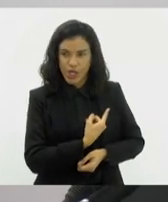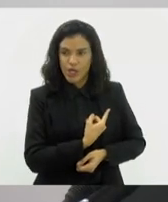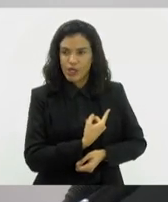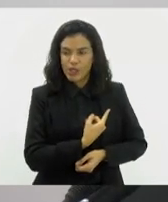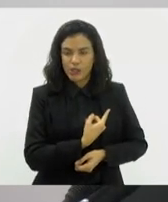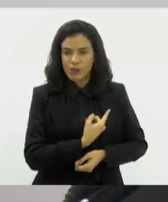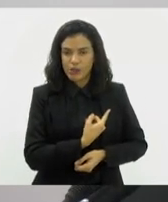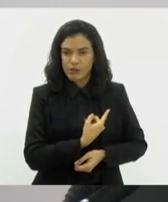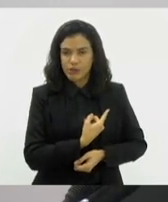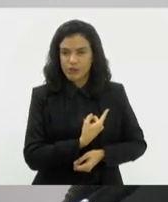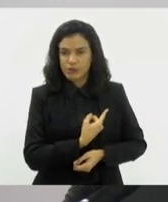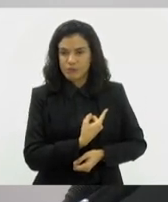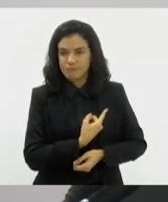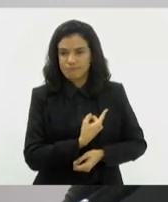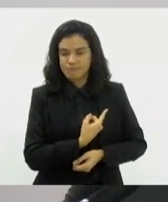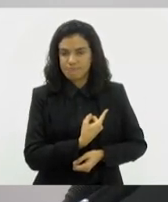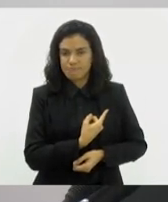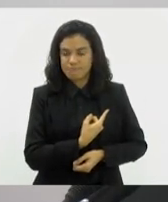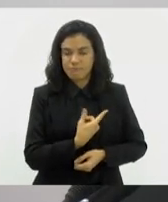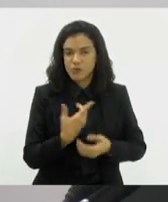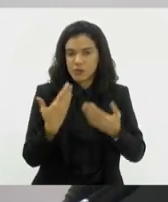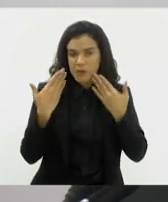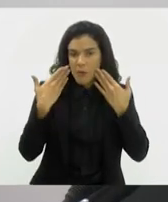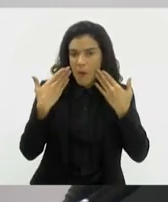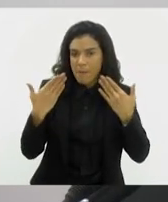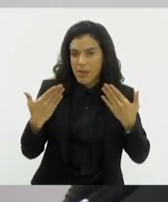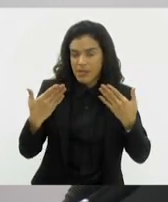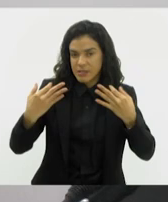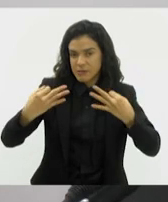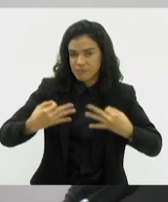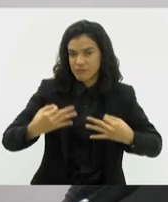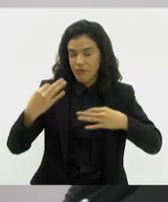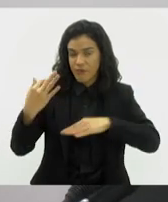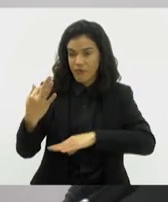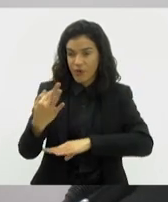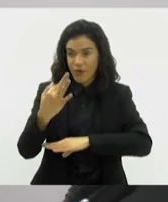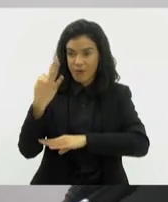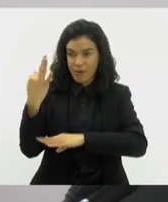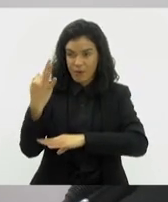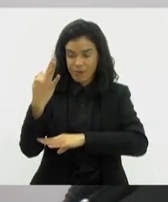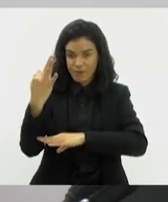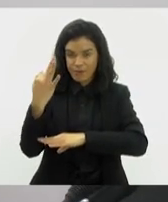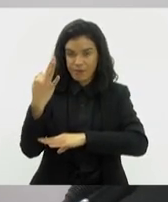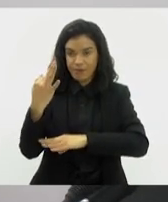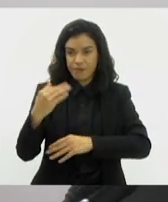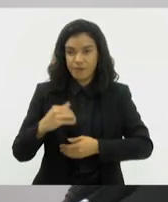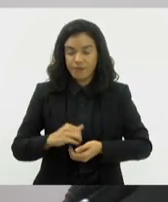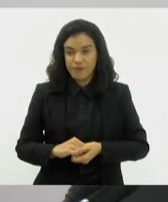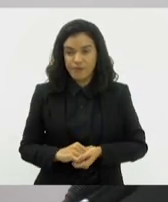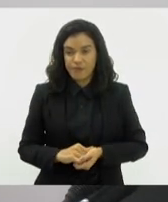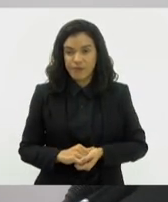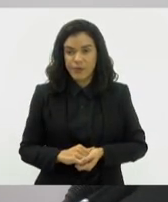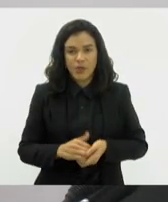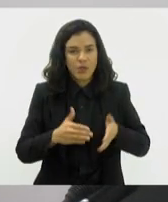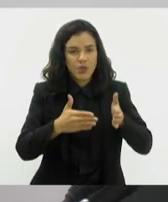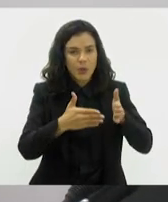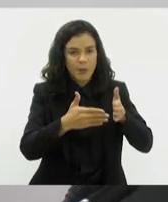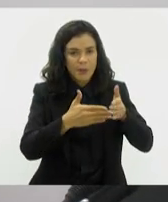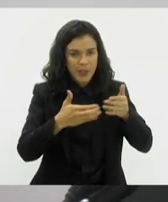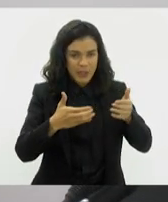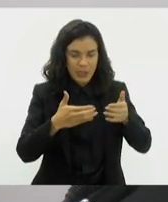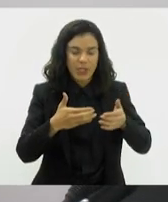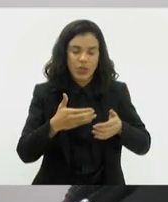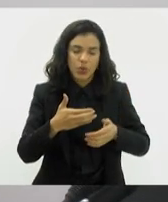uma posição formal. Então, eu estou solicitando aqui ao Pleno se